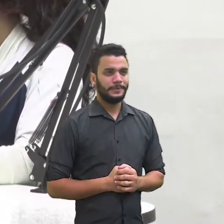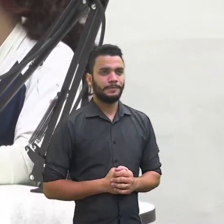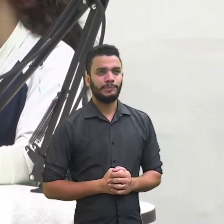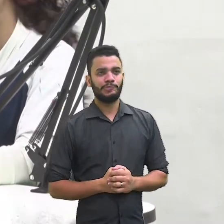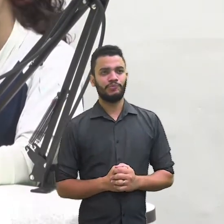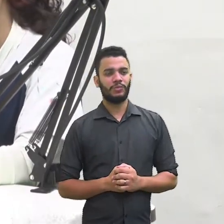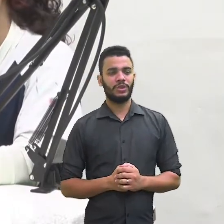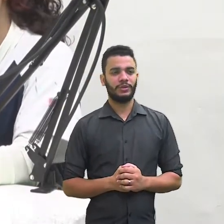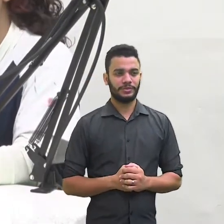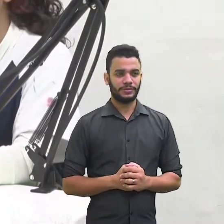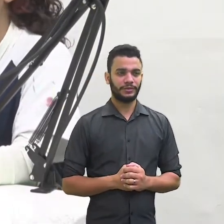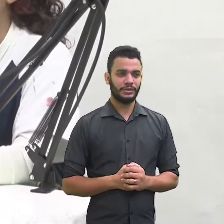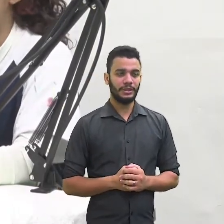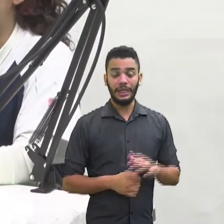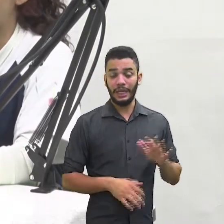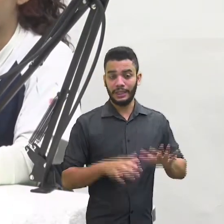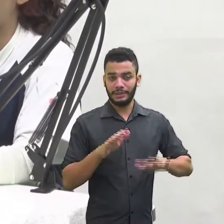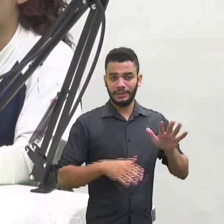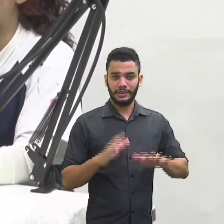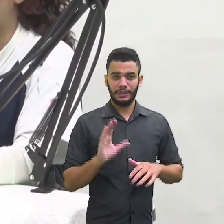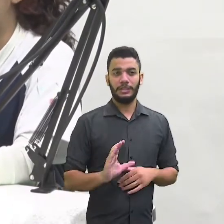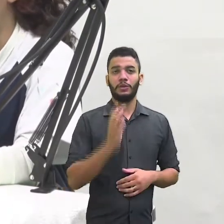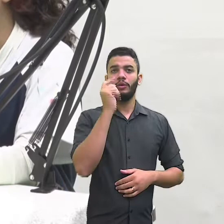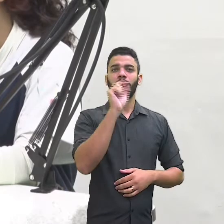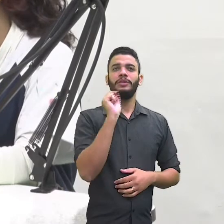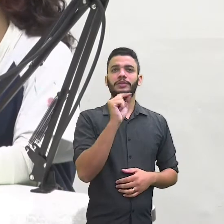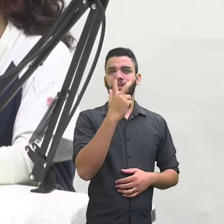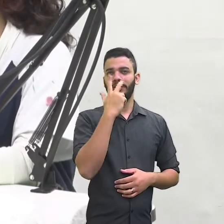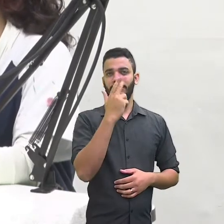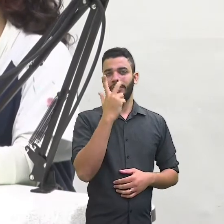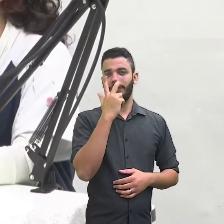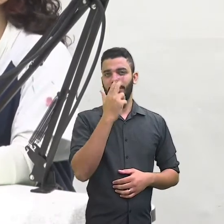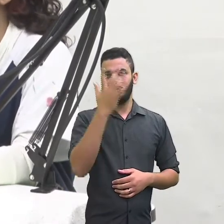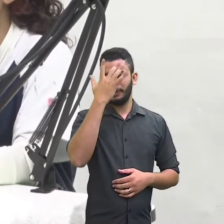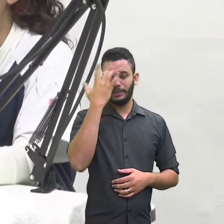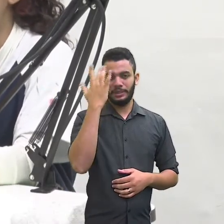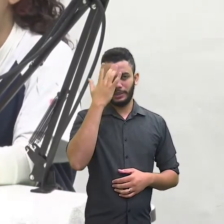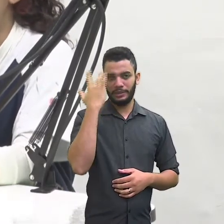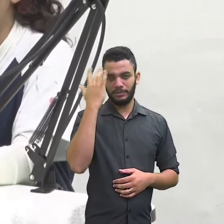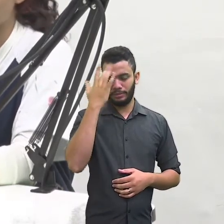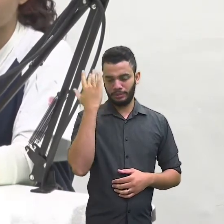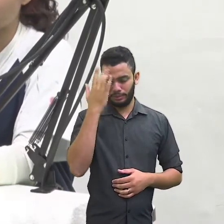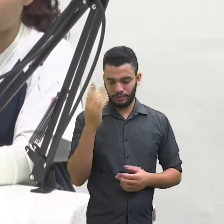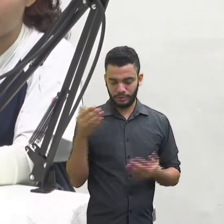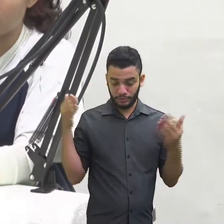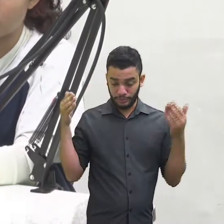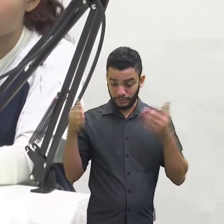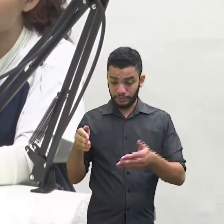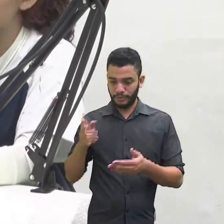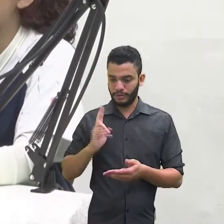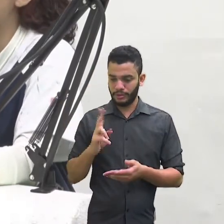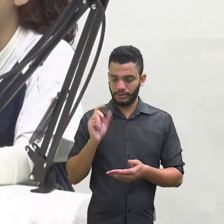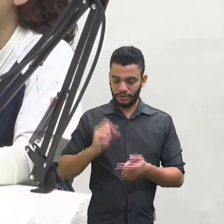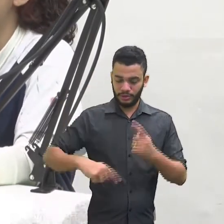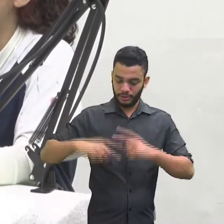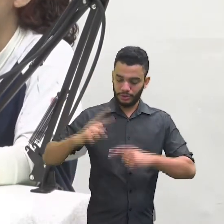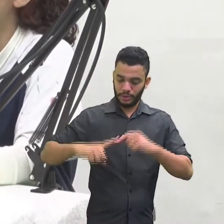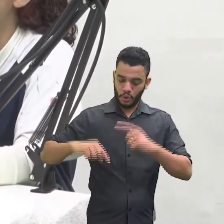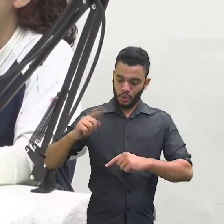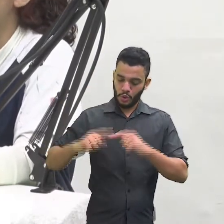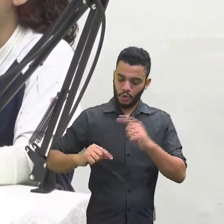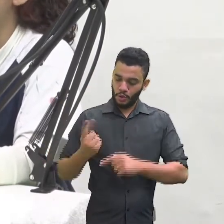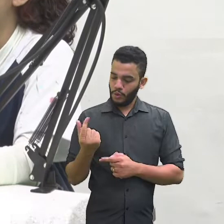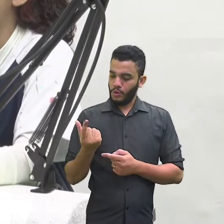as coisas. Sim, aí a gente se lembra dos bens materiais, vai consumindo, usando só pessoas,